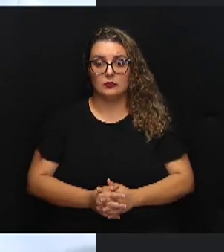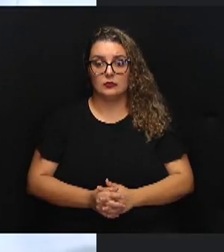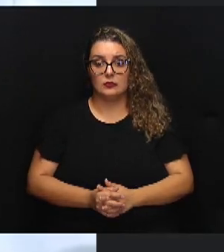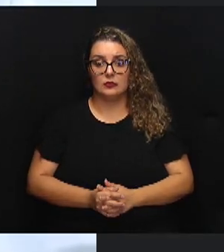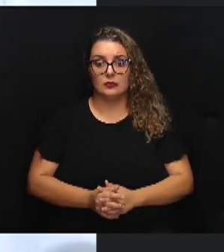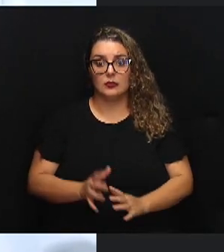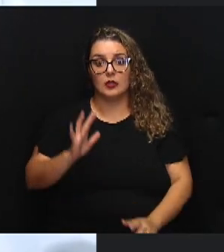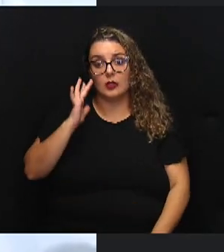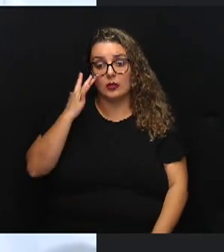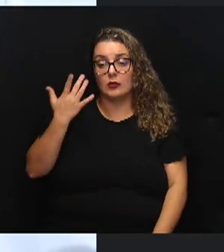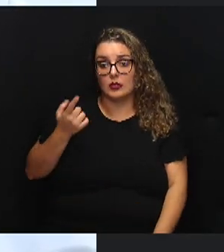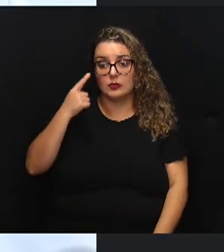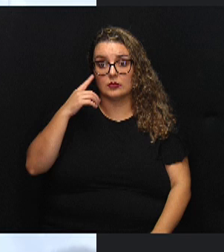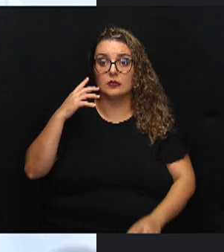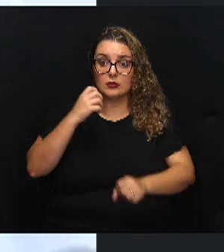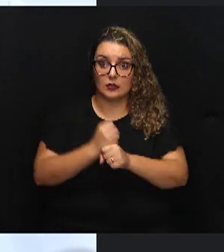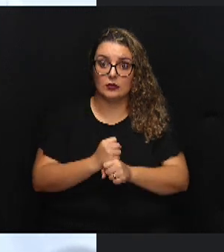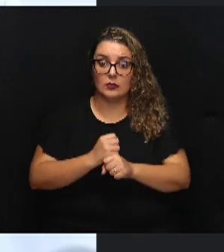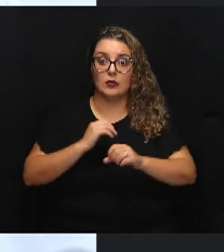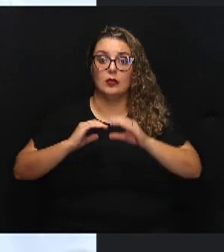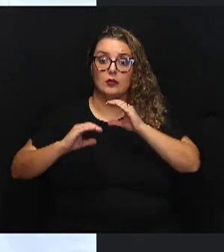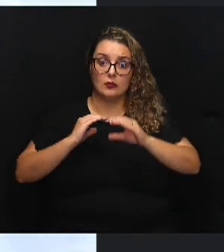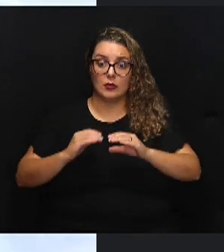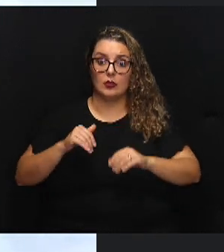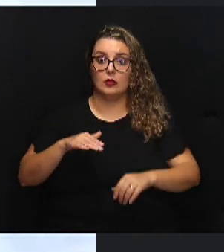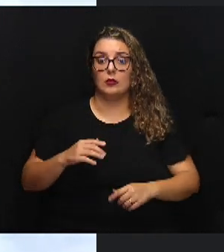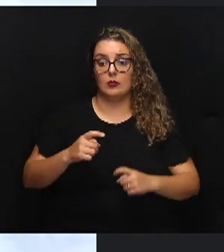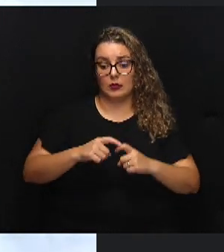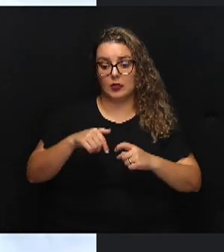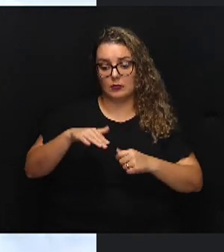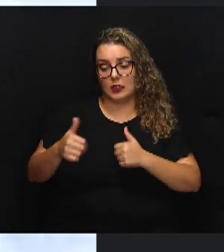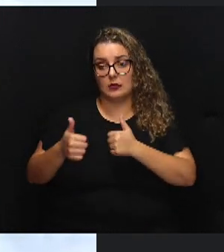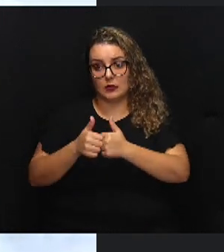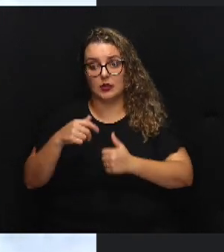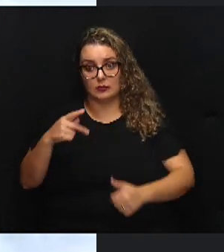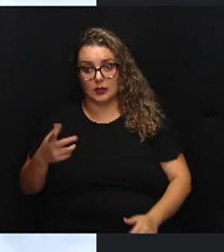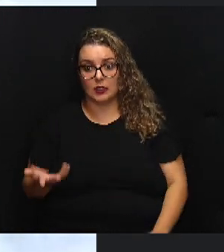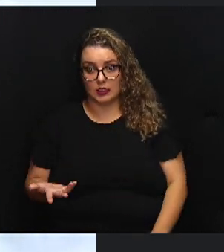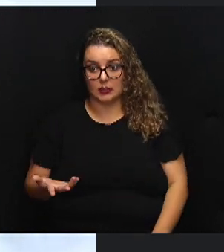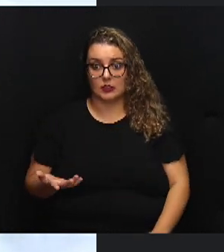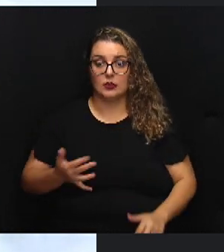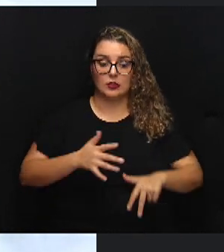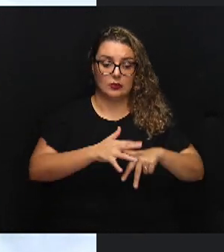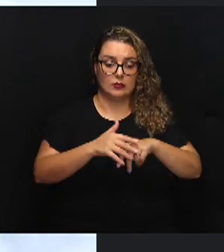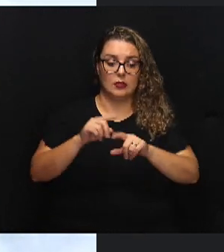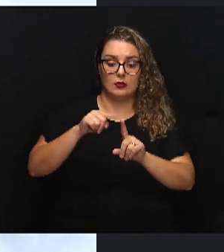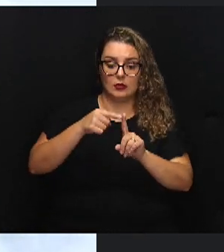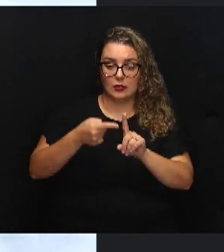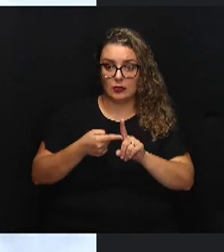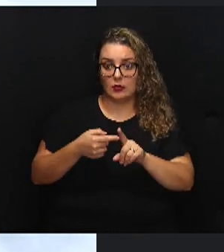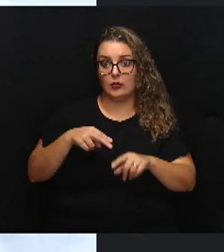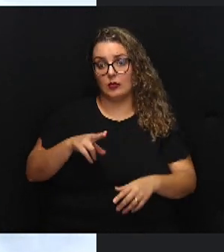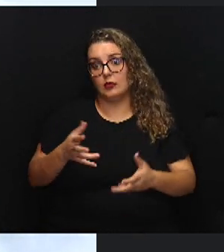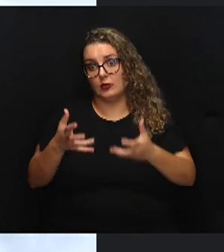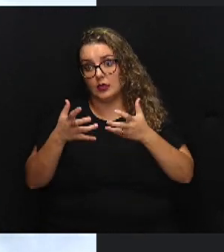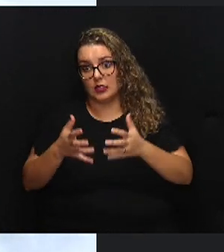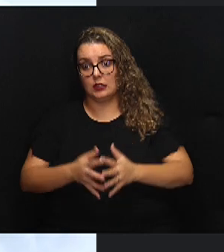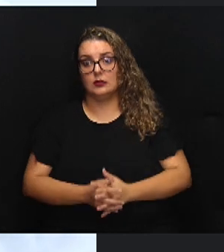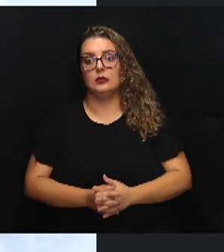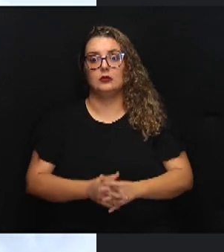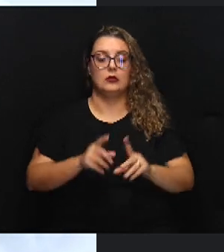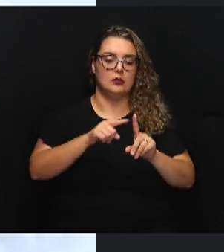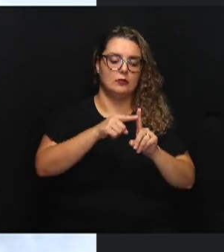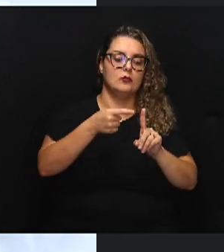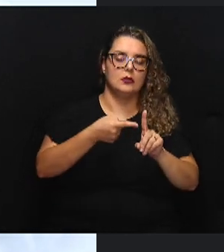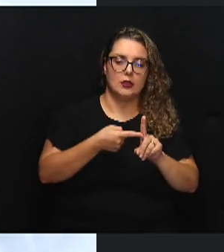Eu acho que, em geral, a pessoa deve comunicar o médico mais próximo dela, né? Então, se a paciente é gestante ou pretende engravidar,